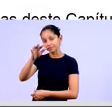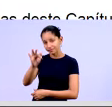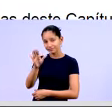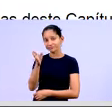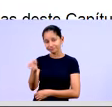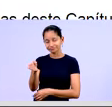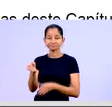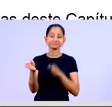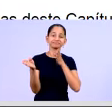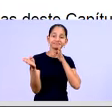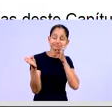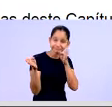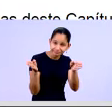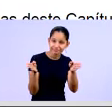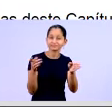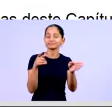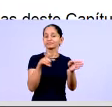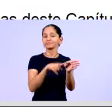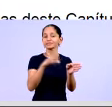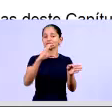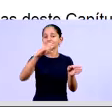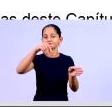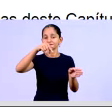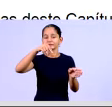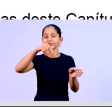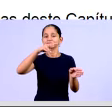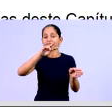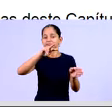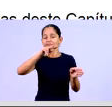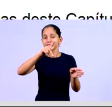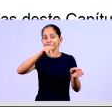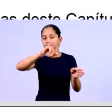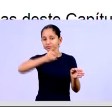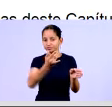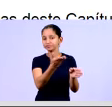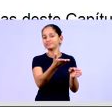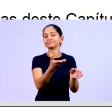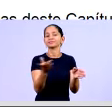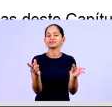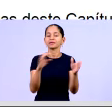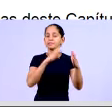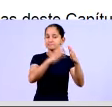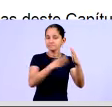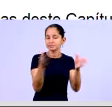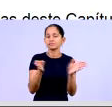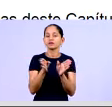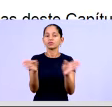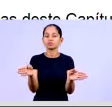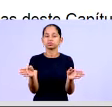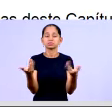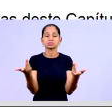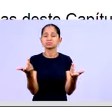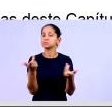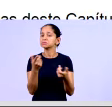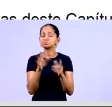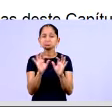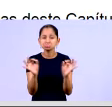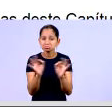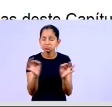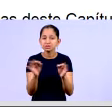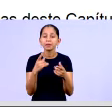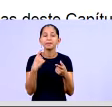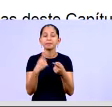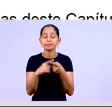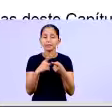ilimitadamente pelas obrigações sociais. Então aí não há nem que se falar em quebra de princípio, porque